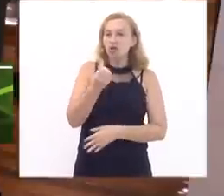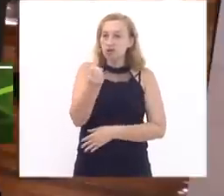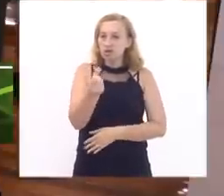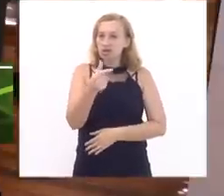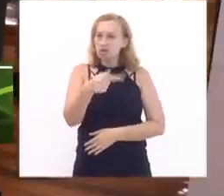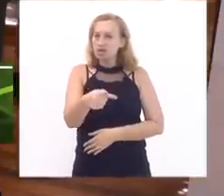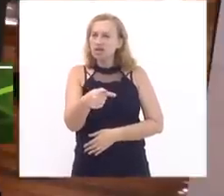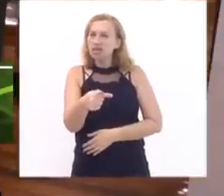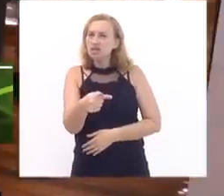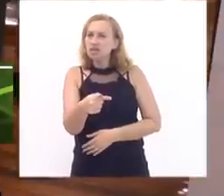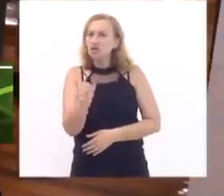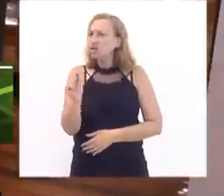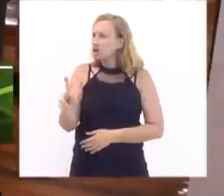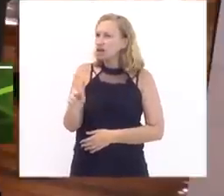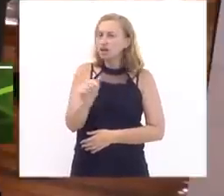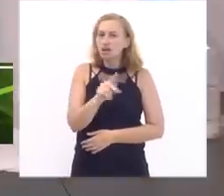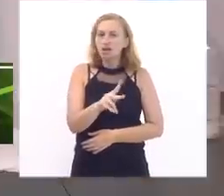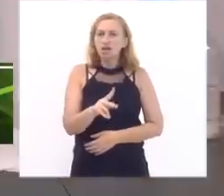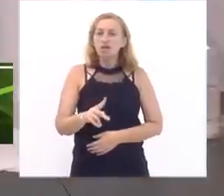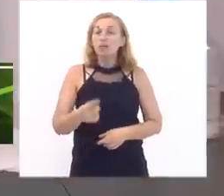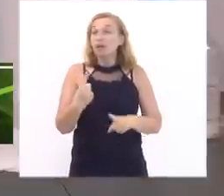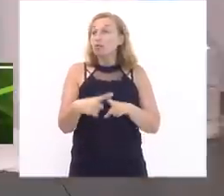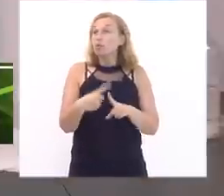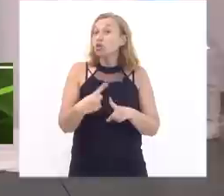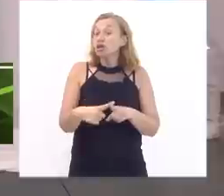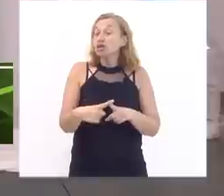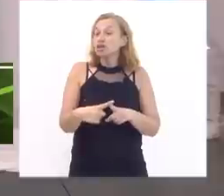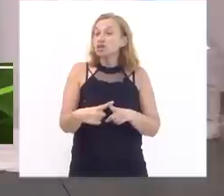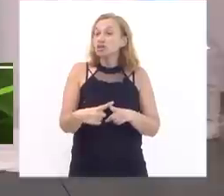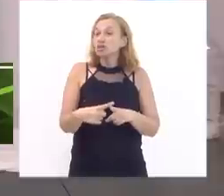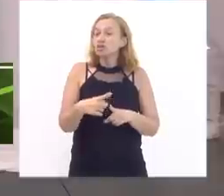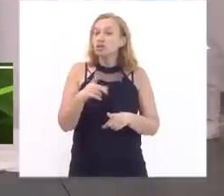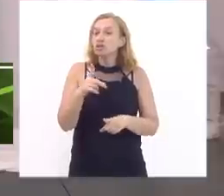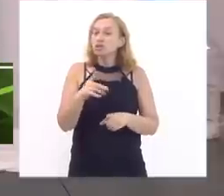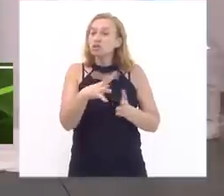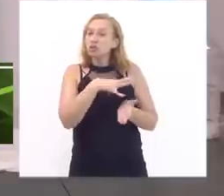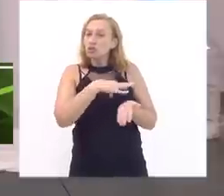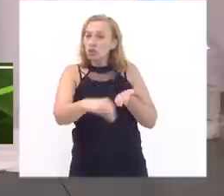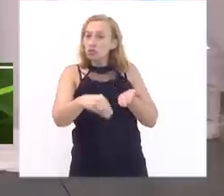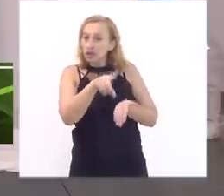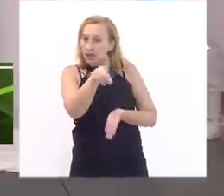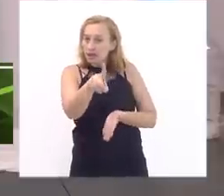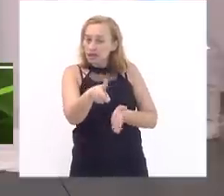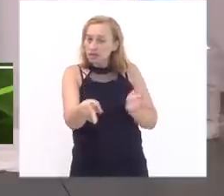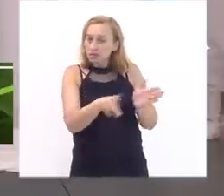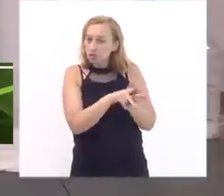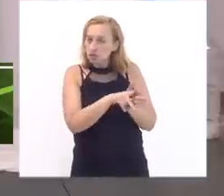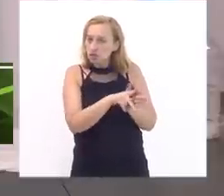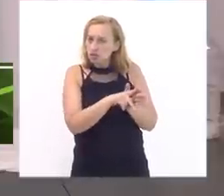7. Ok, Luiz? Ok. Porque nós. O dispositivo que foi copiado aí, esse projeto.